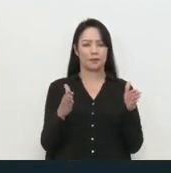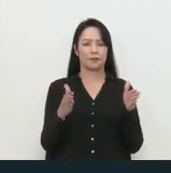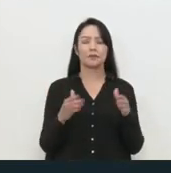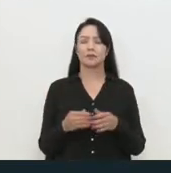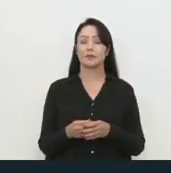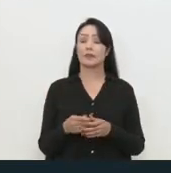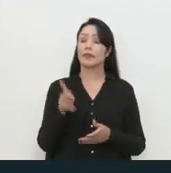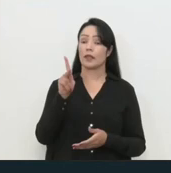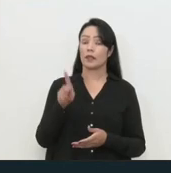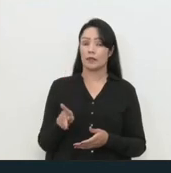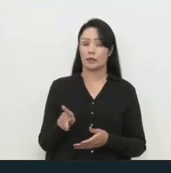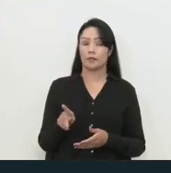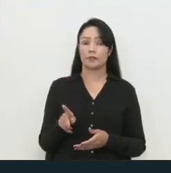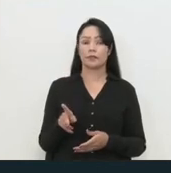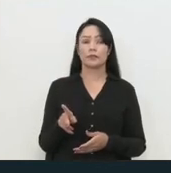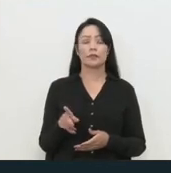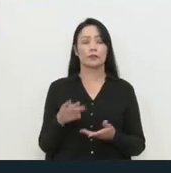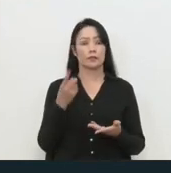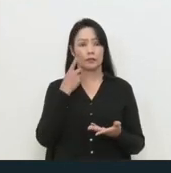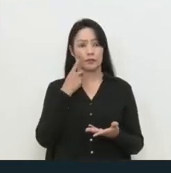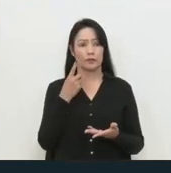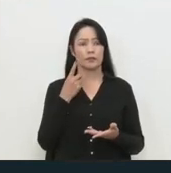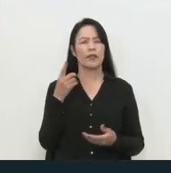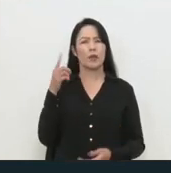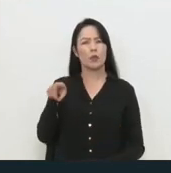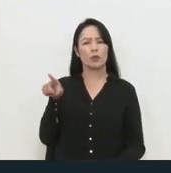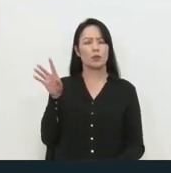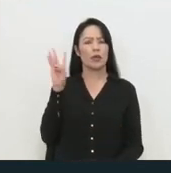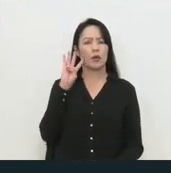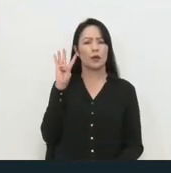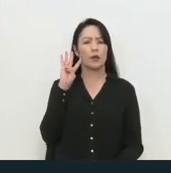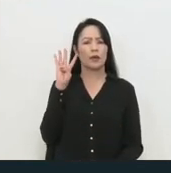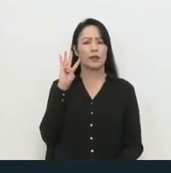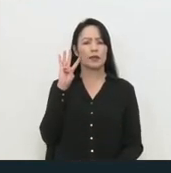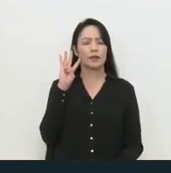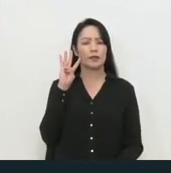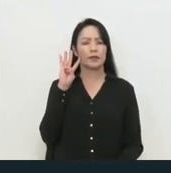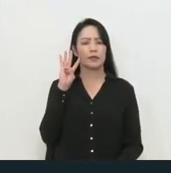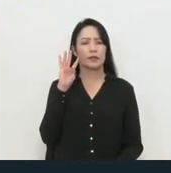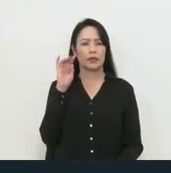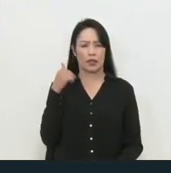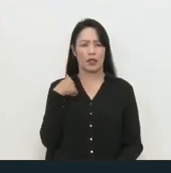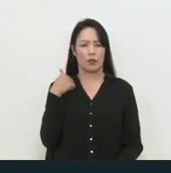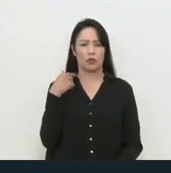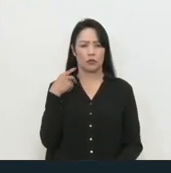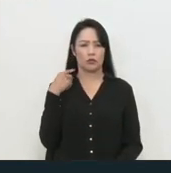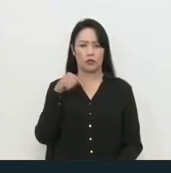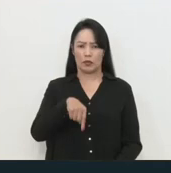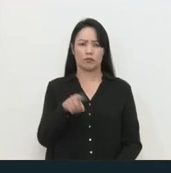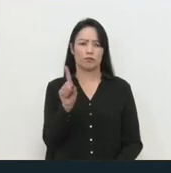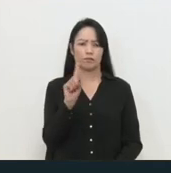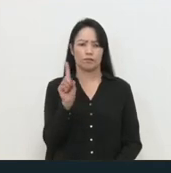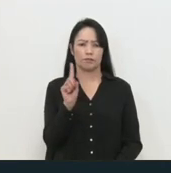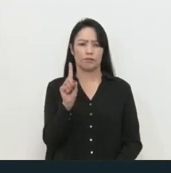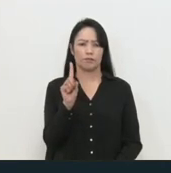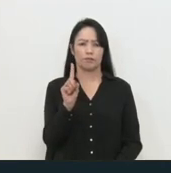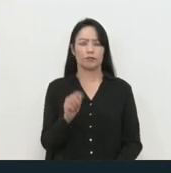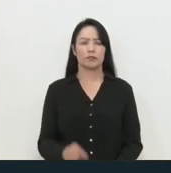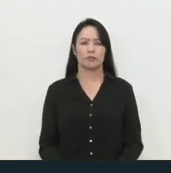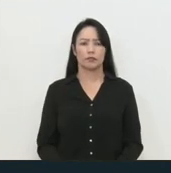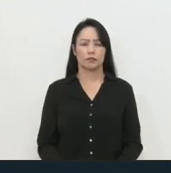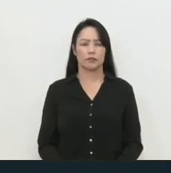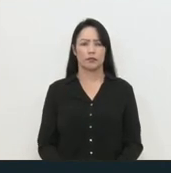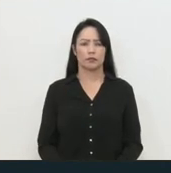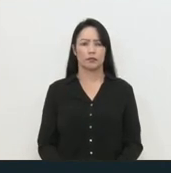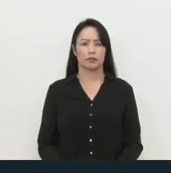senhor presidente tendo em vista que na última quarta-feira este Vereador não pode estar presente na sessão pois ele